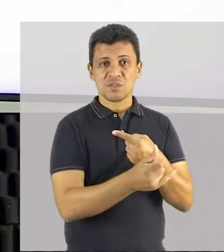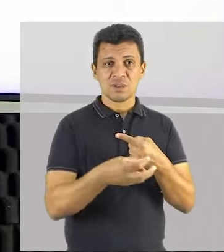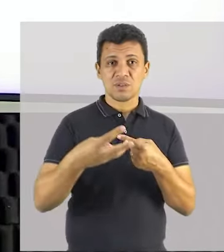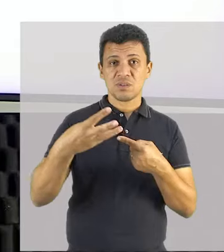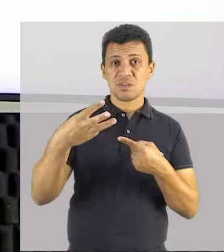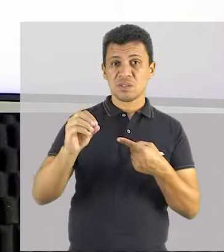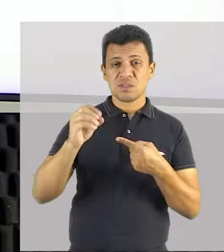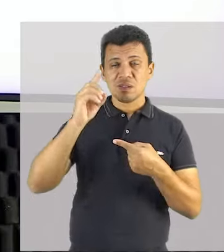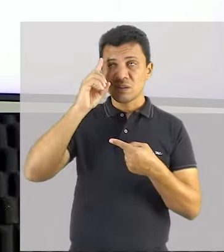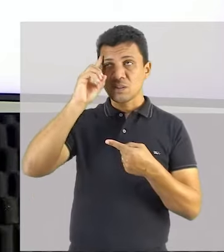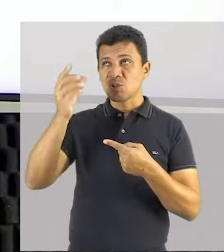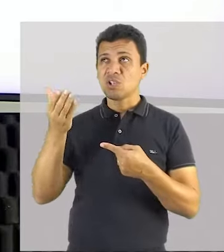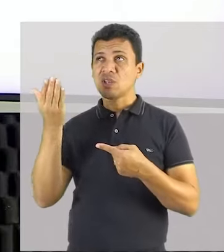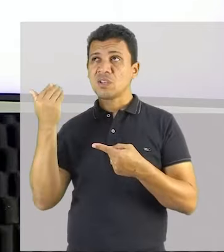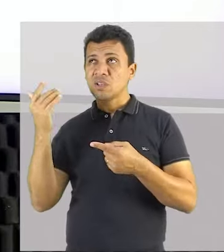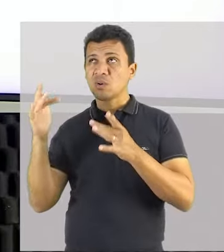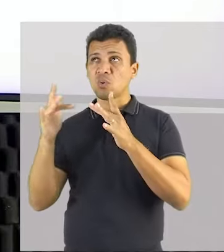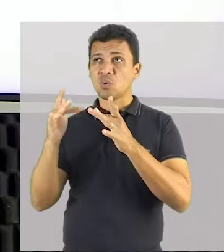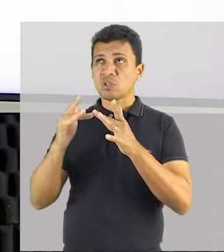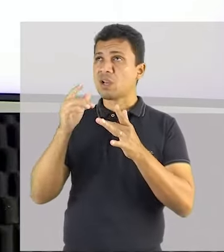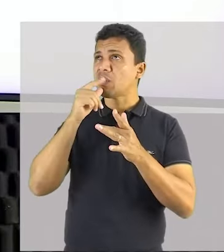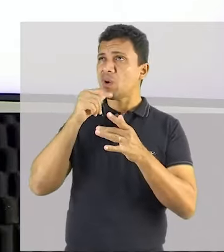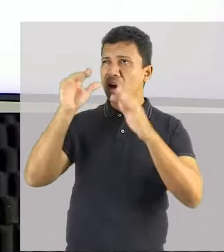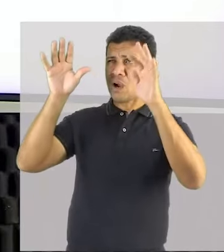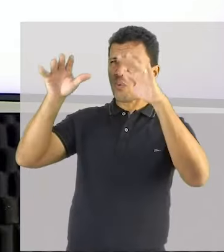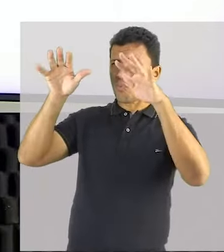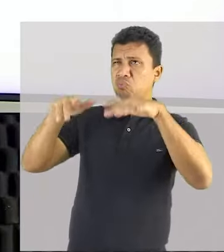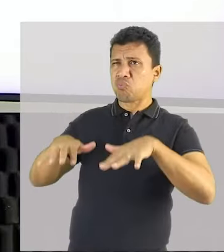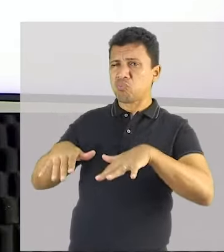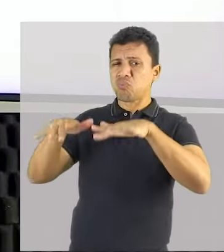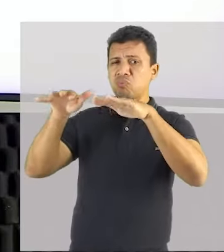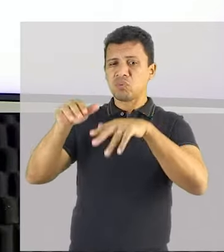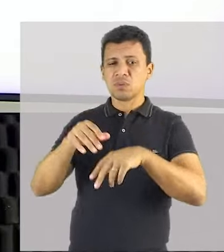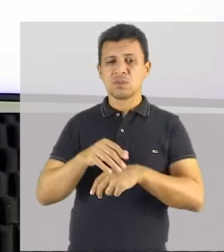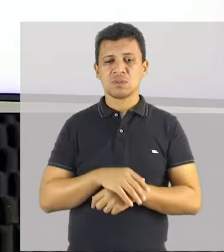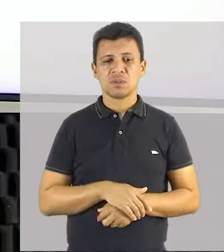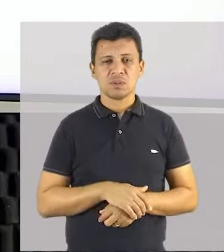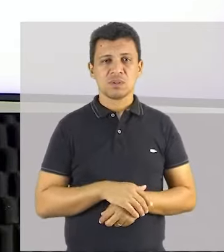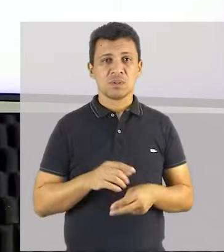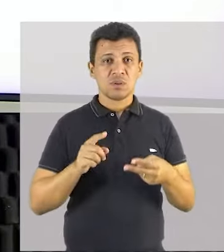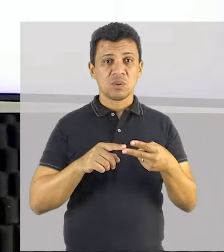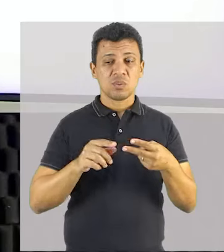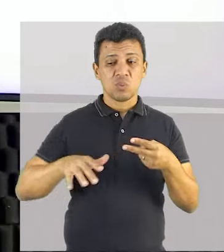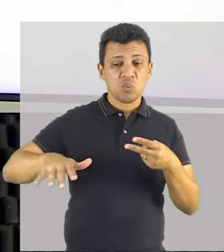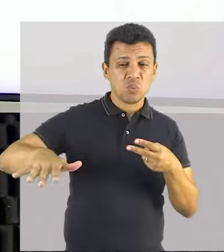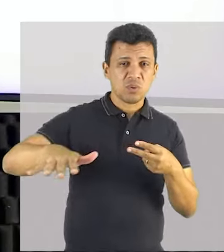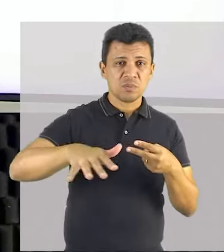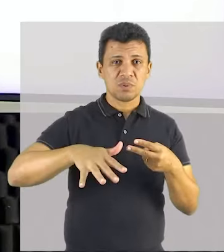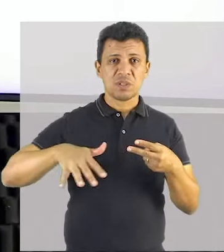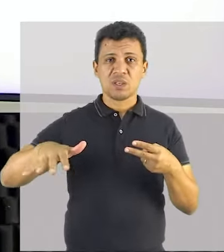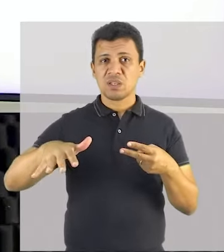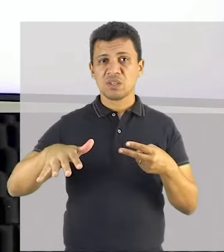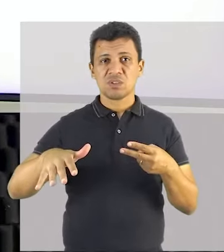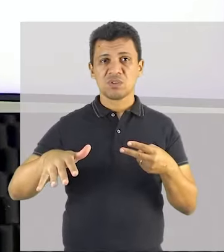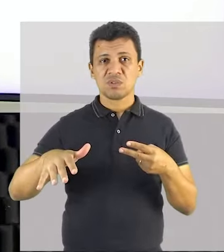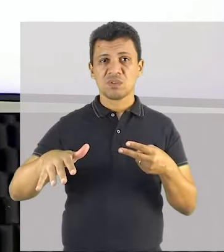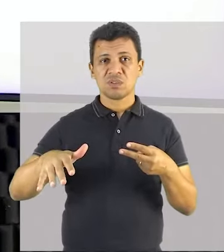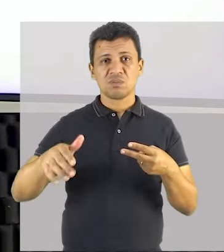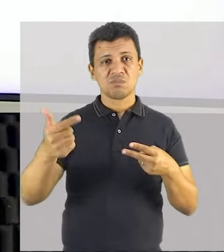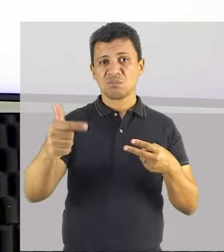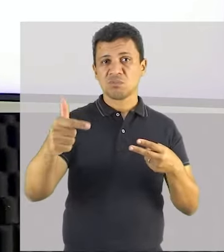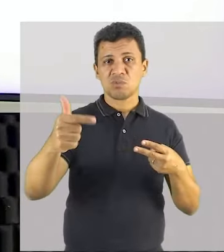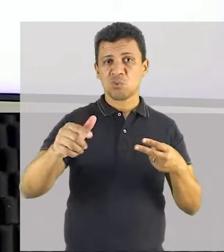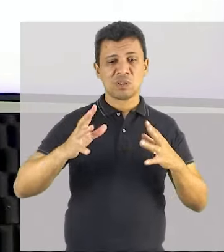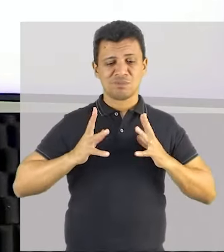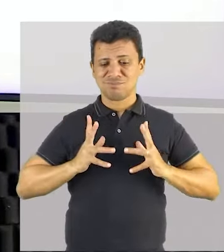30 dias teve contato com uma água de en e tal o próprio ambiente né não sanitizado